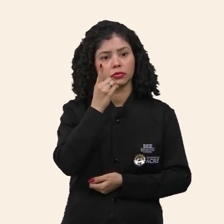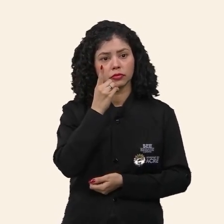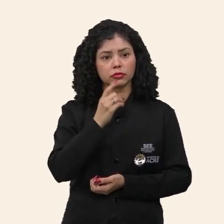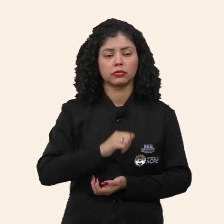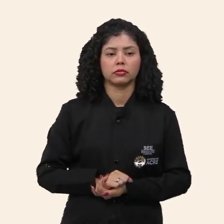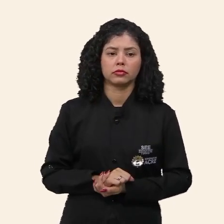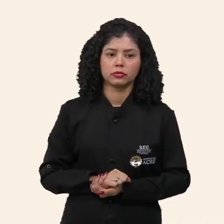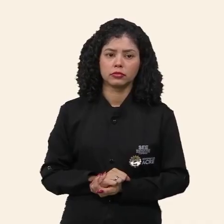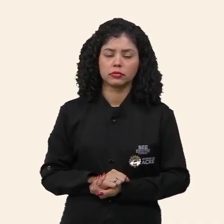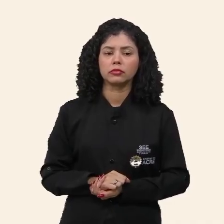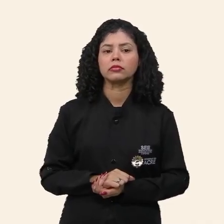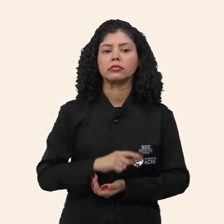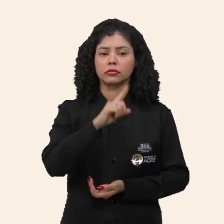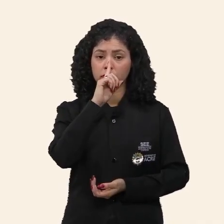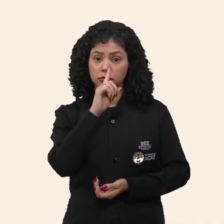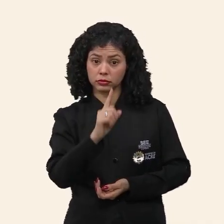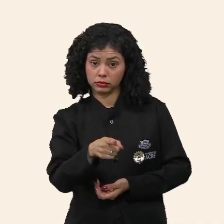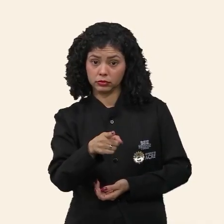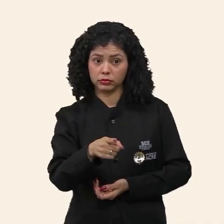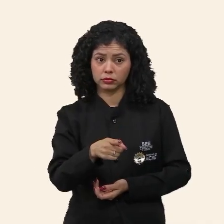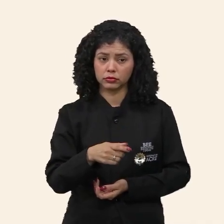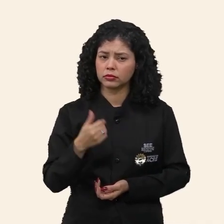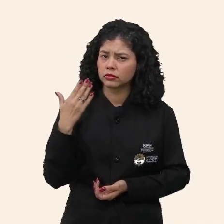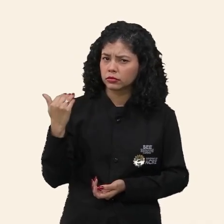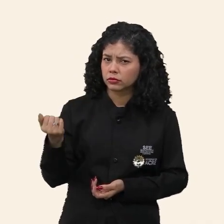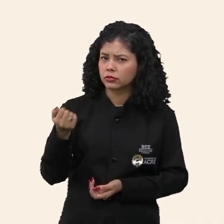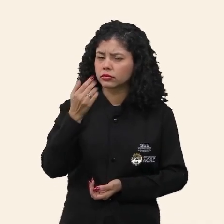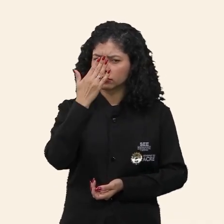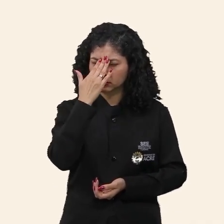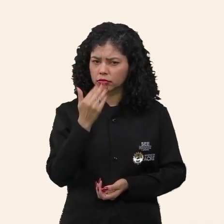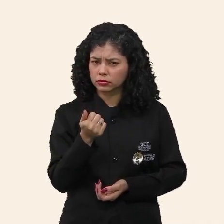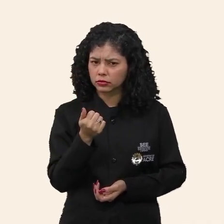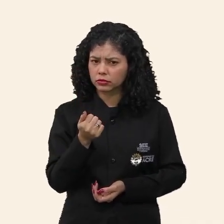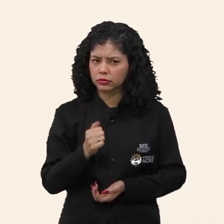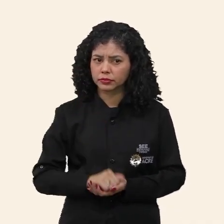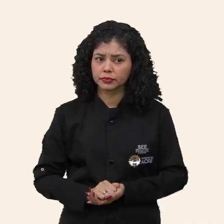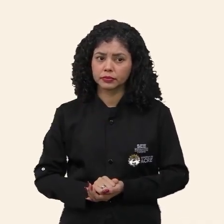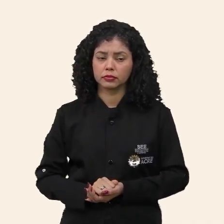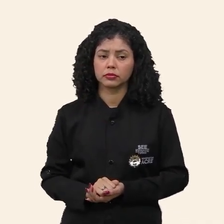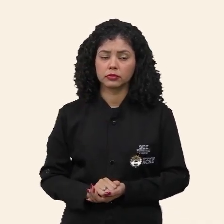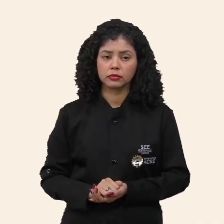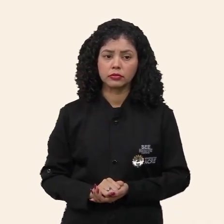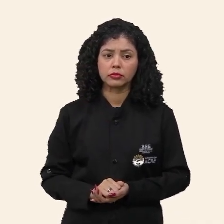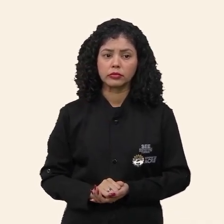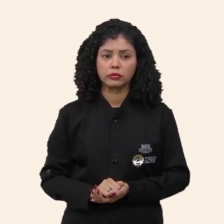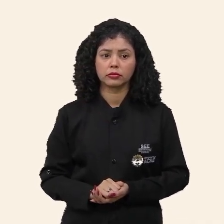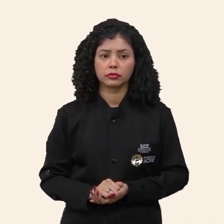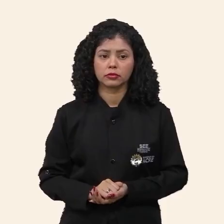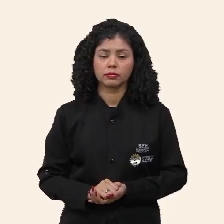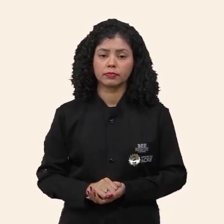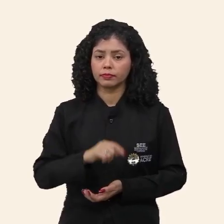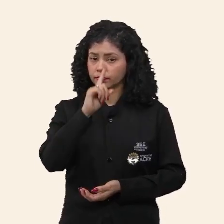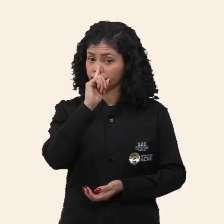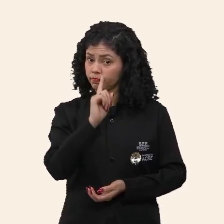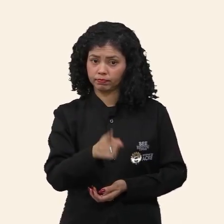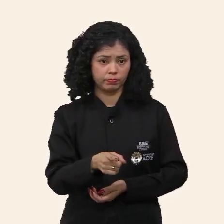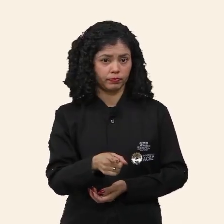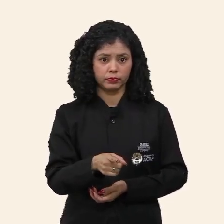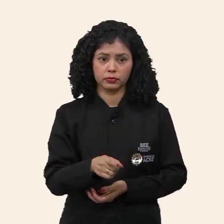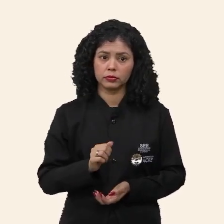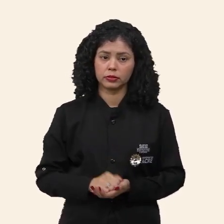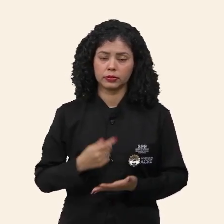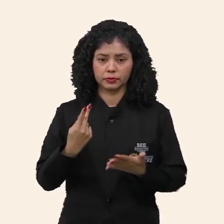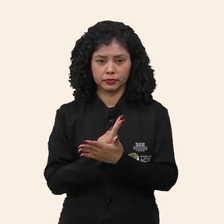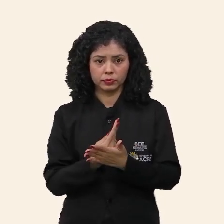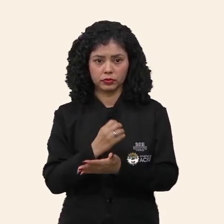língua no dia a dia. Isso é familiar para vocês? Vamos lá seguir adiante. Sem julgar